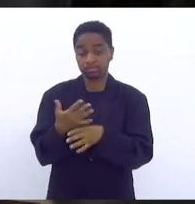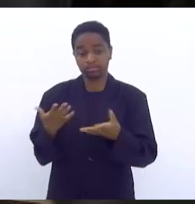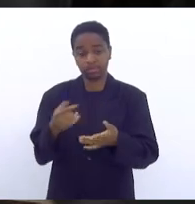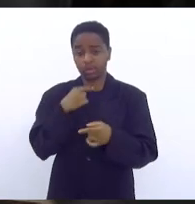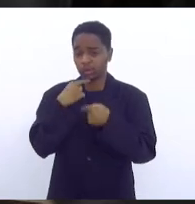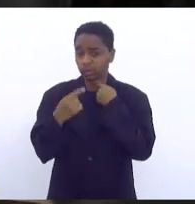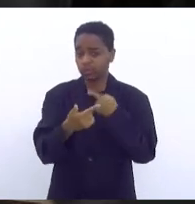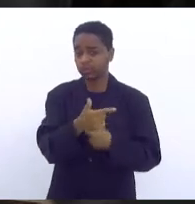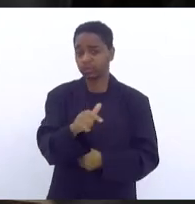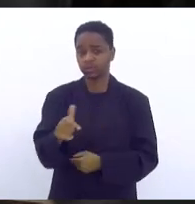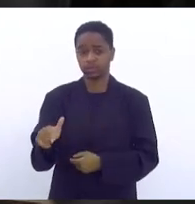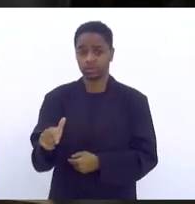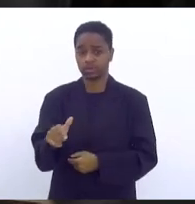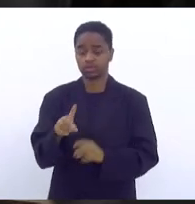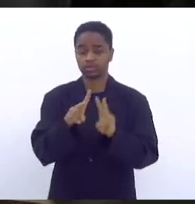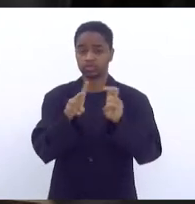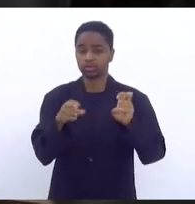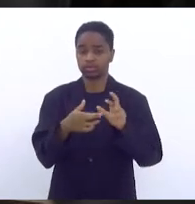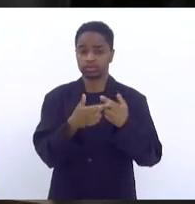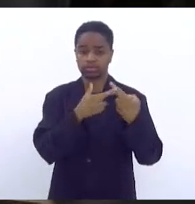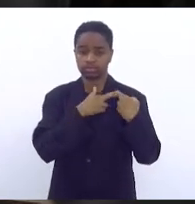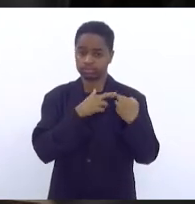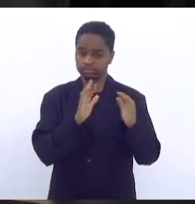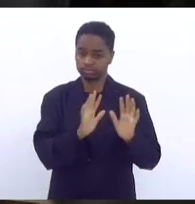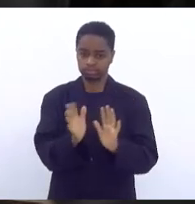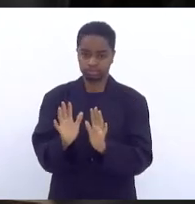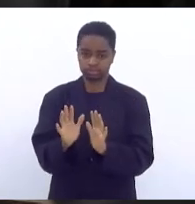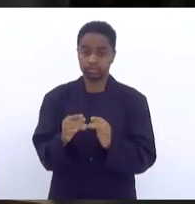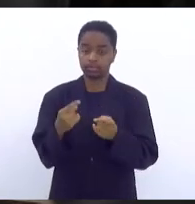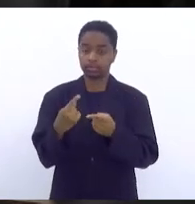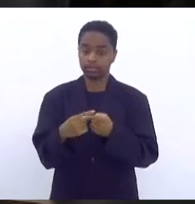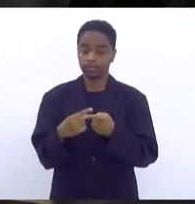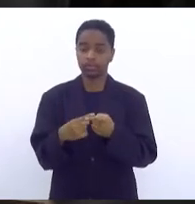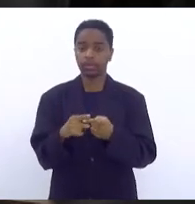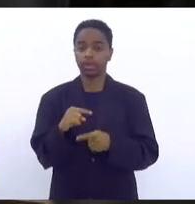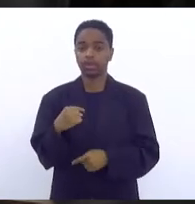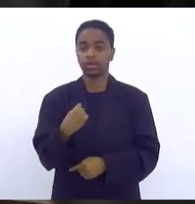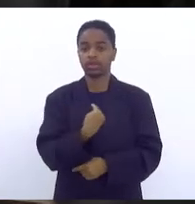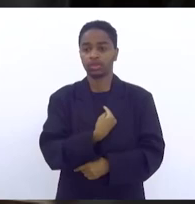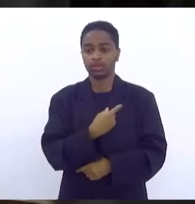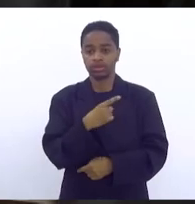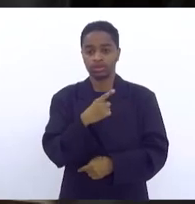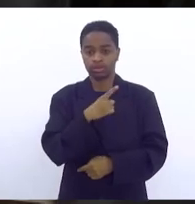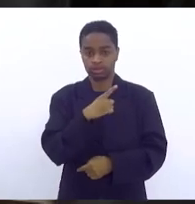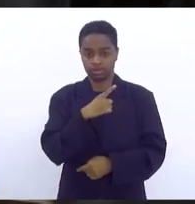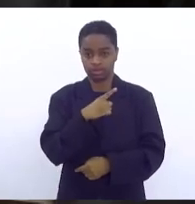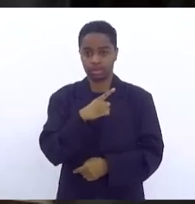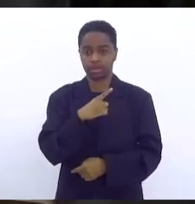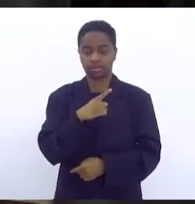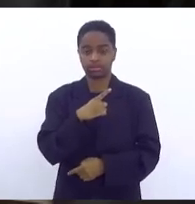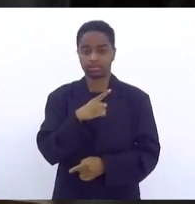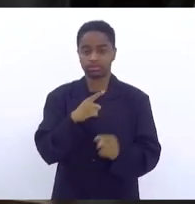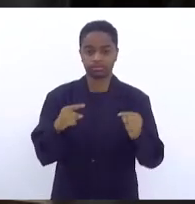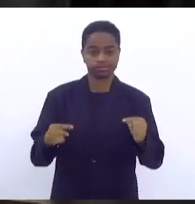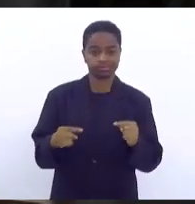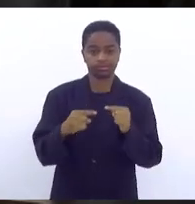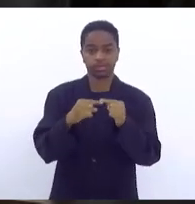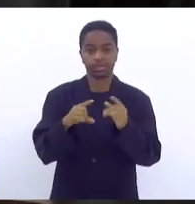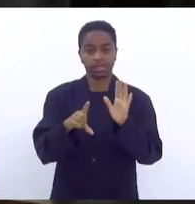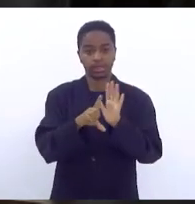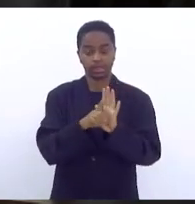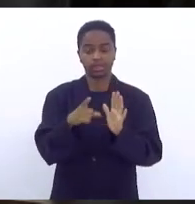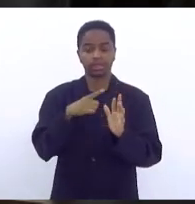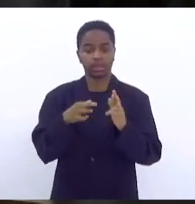dúvida de responsabilidades né a gente tem eh eh legalmente a gente tem a as